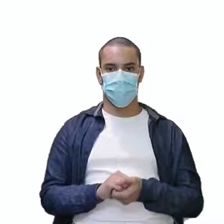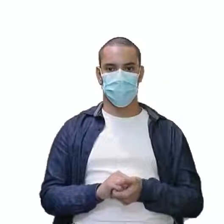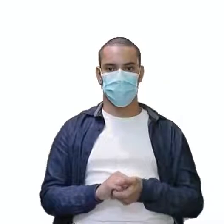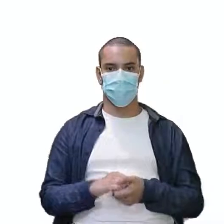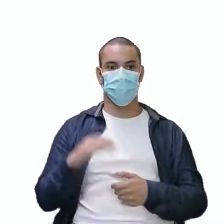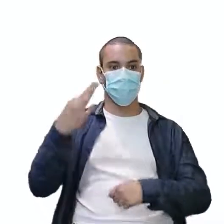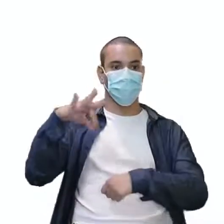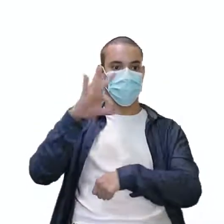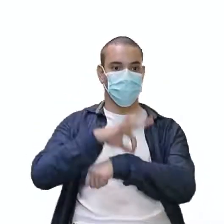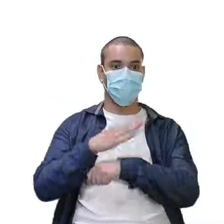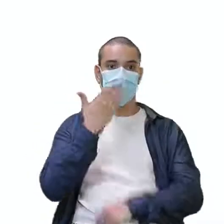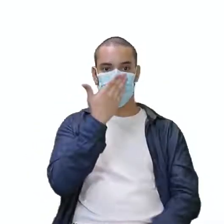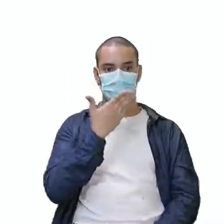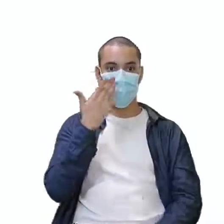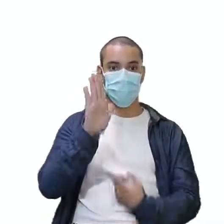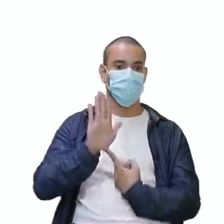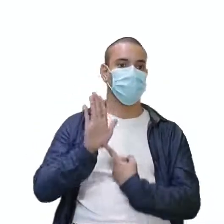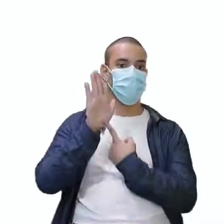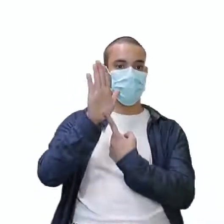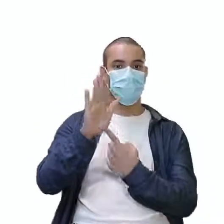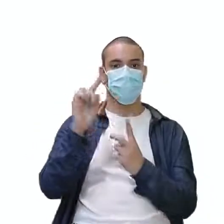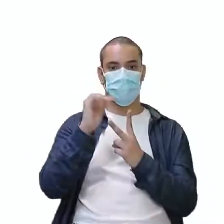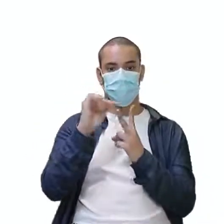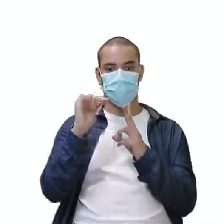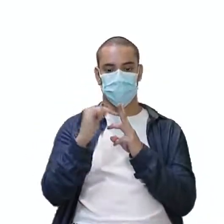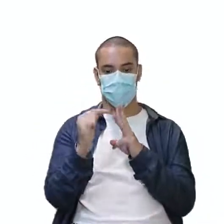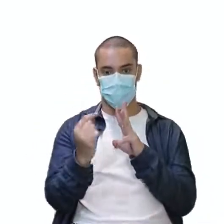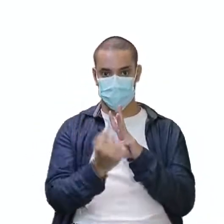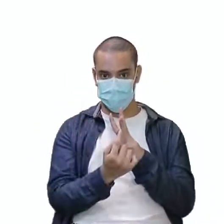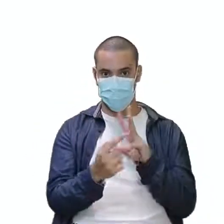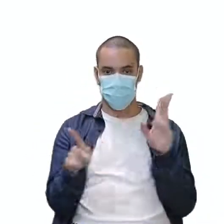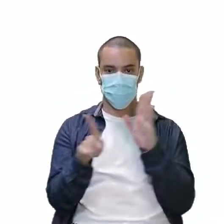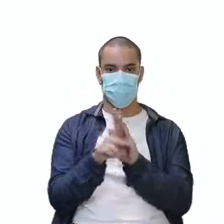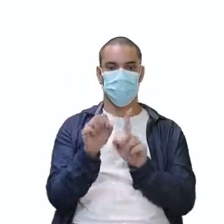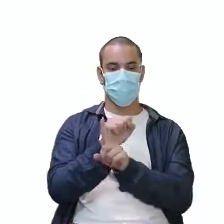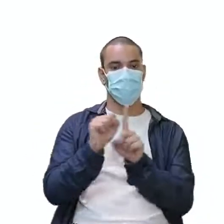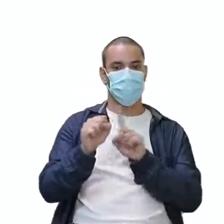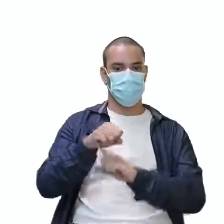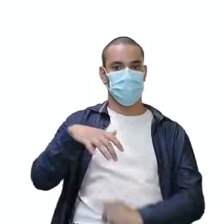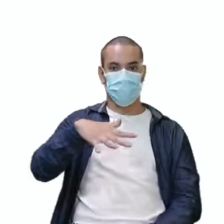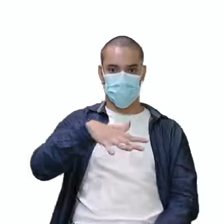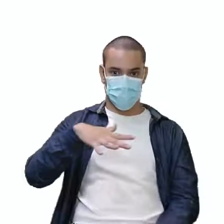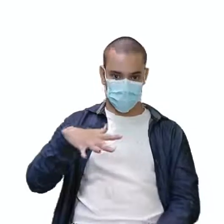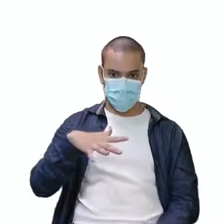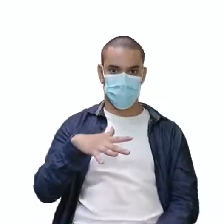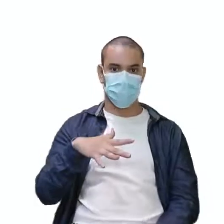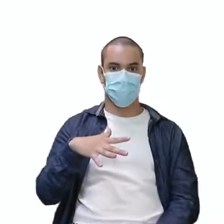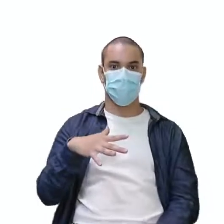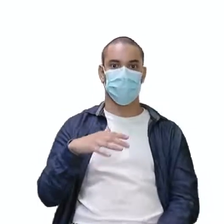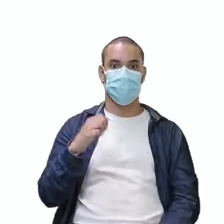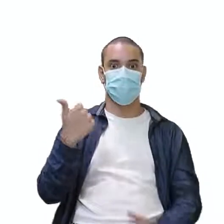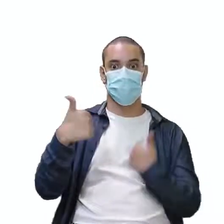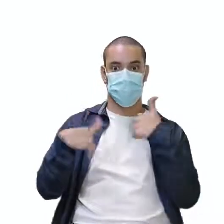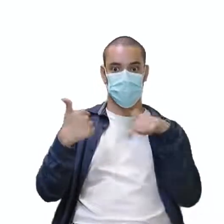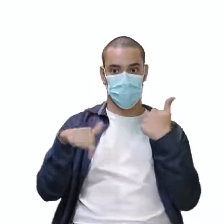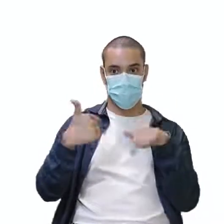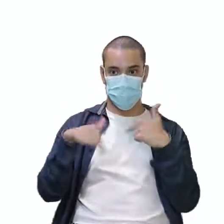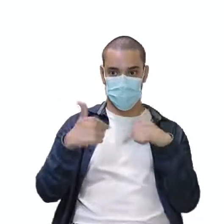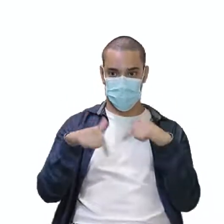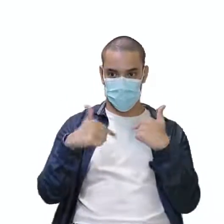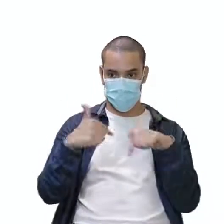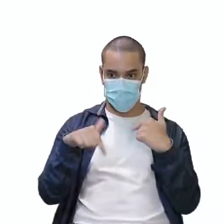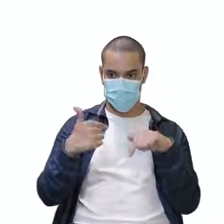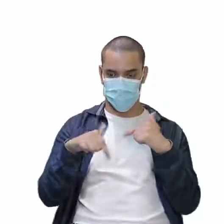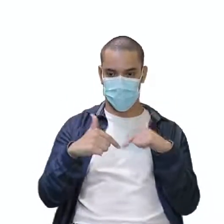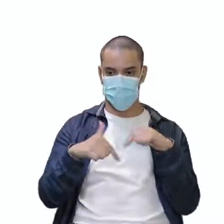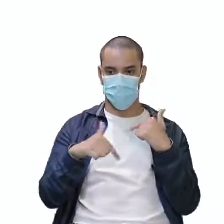As abelhas apresentam 3 castas sociais. As operárias. Vamos